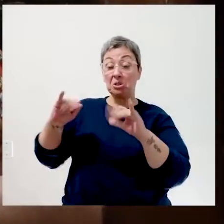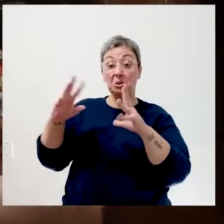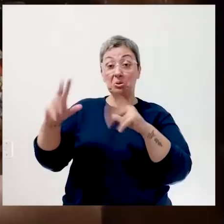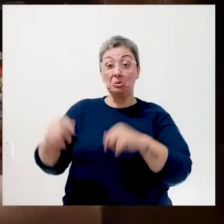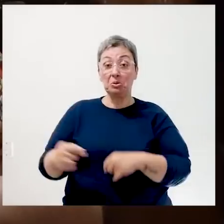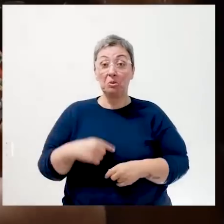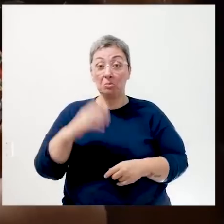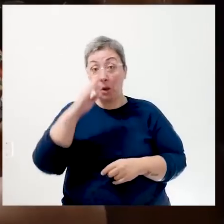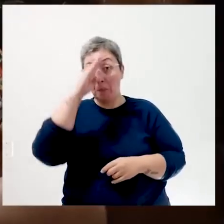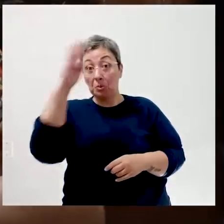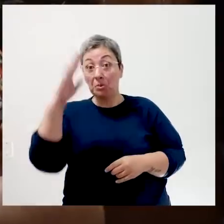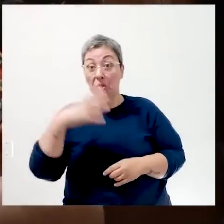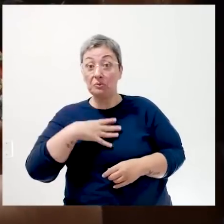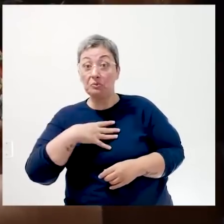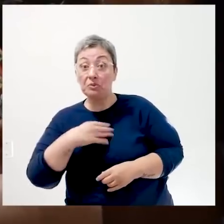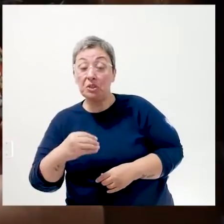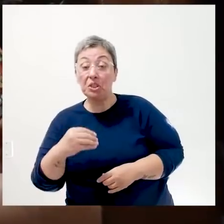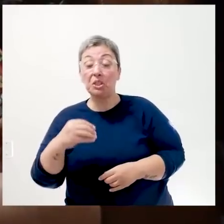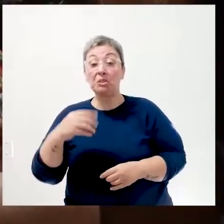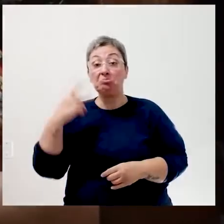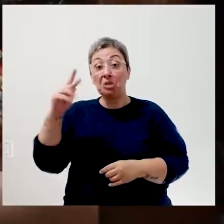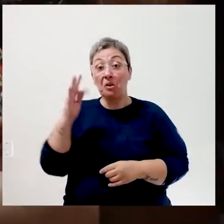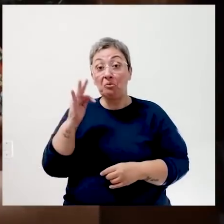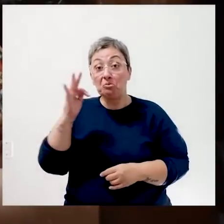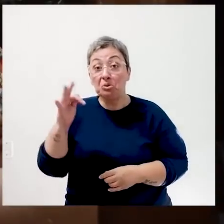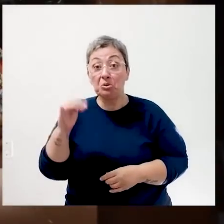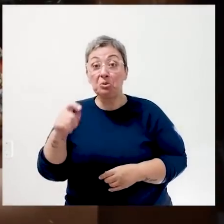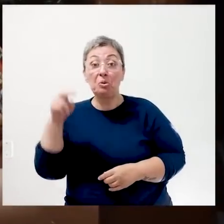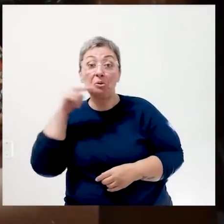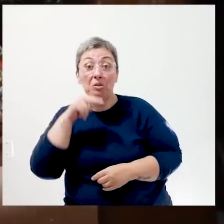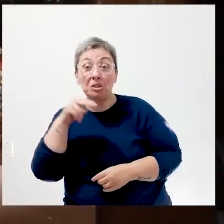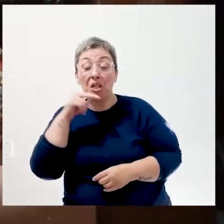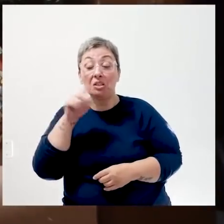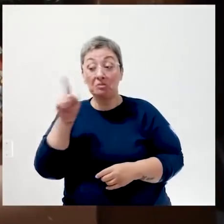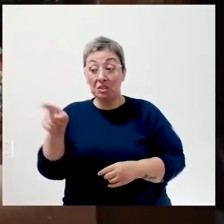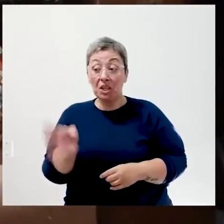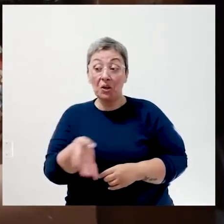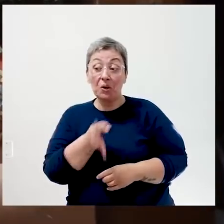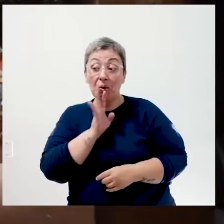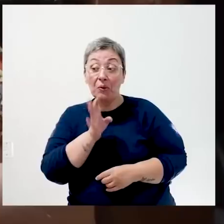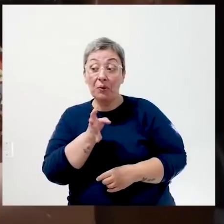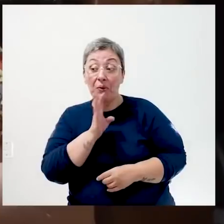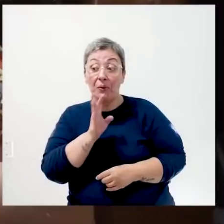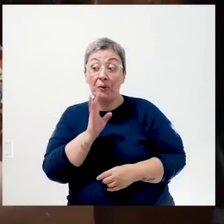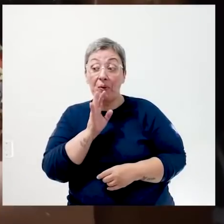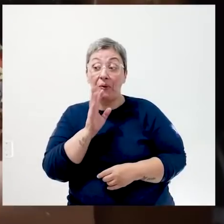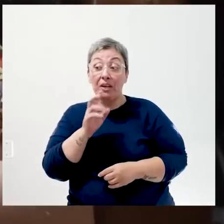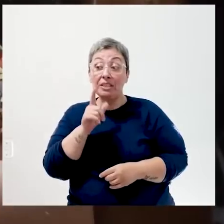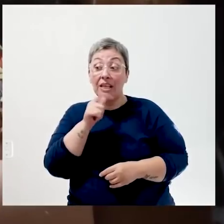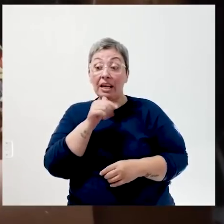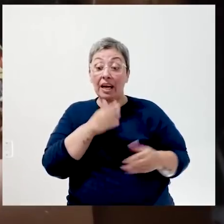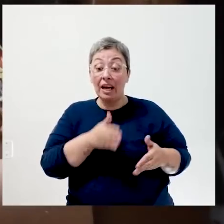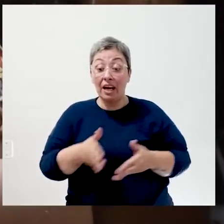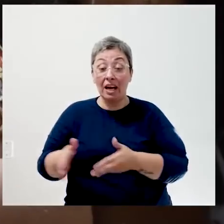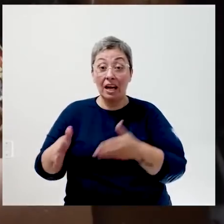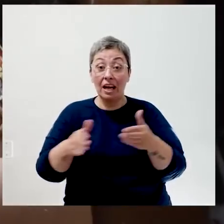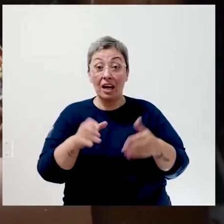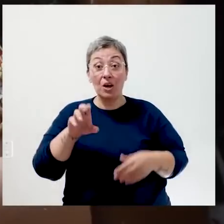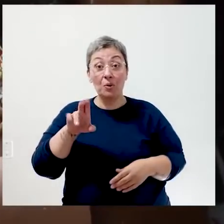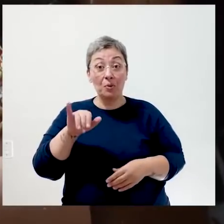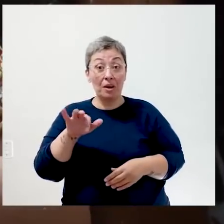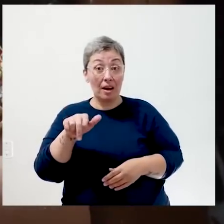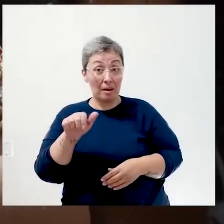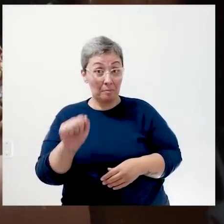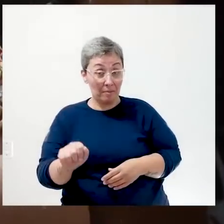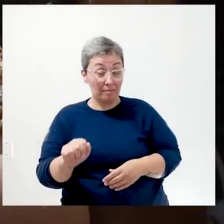mundo, principalmente para os seus filhos, para os seus netos, que você conhece as águas do